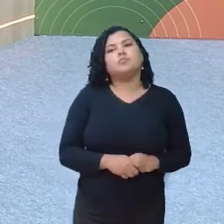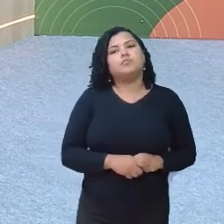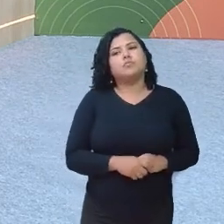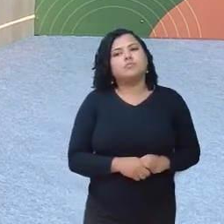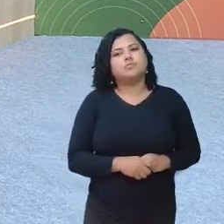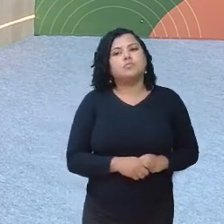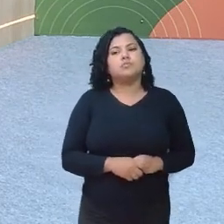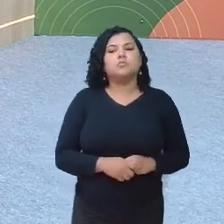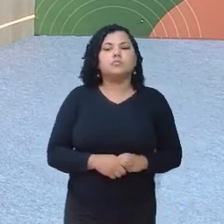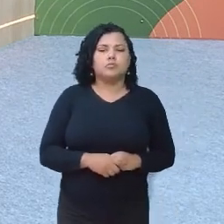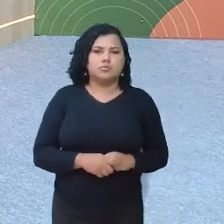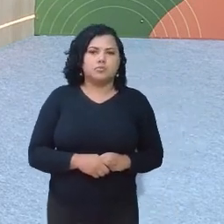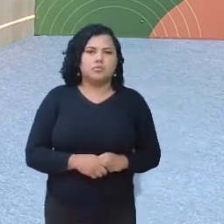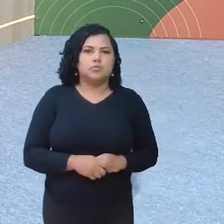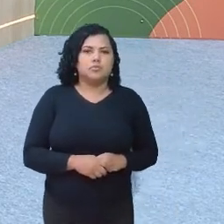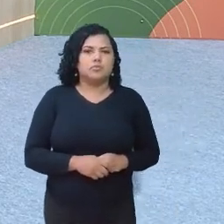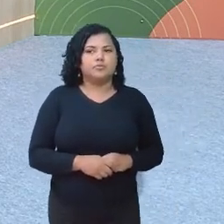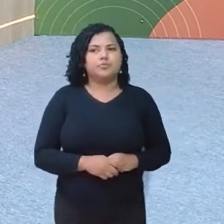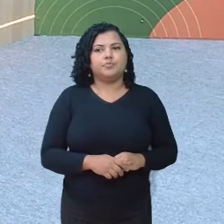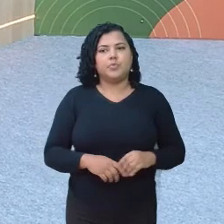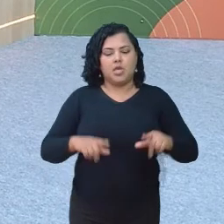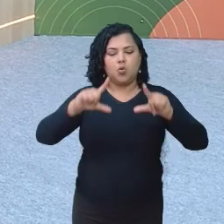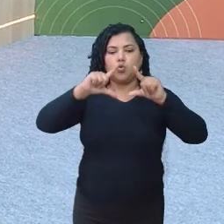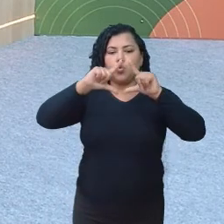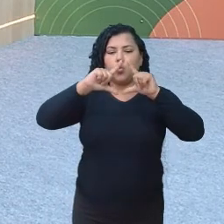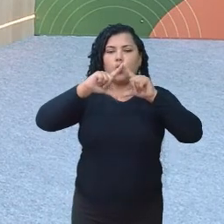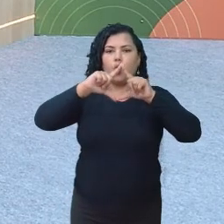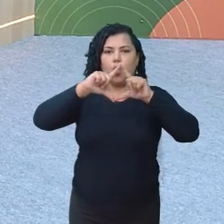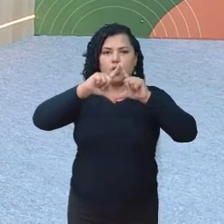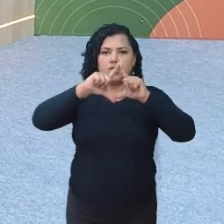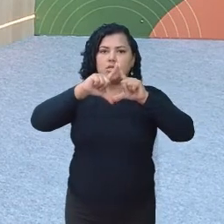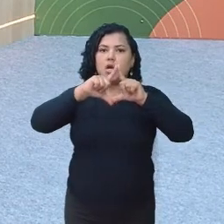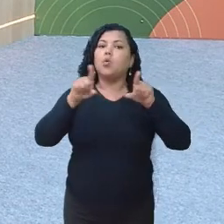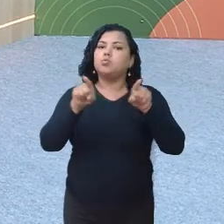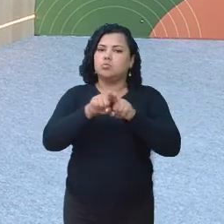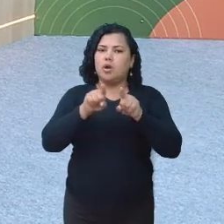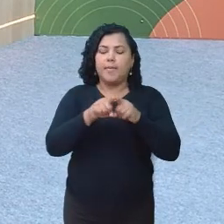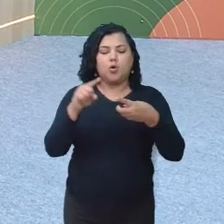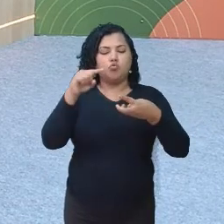que a gente geralmente conhece como os quadriláteros